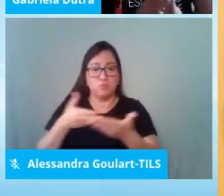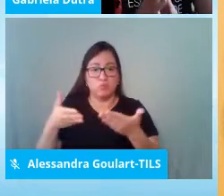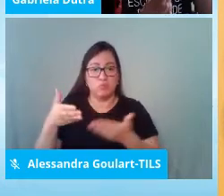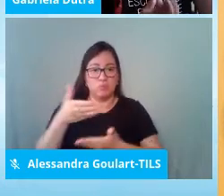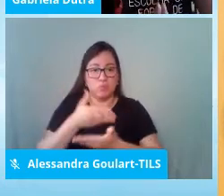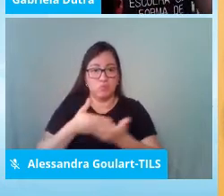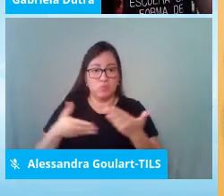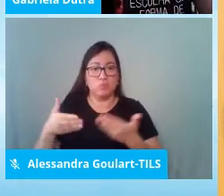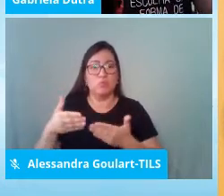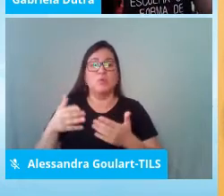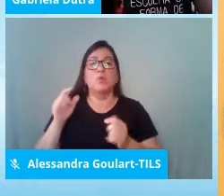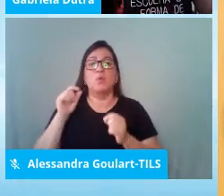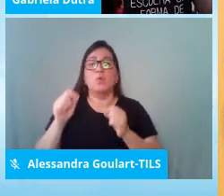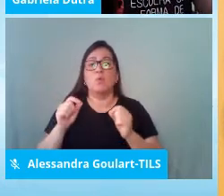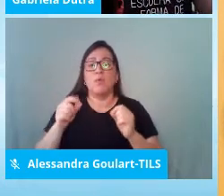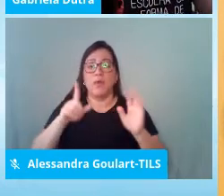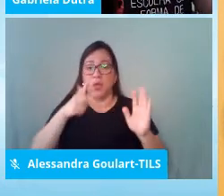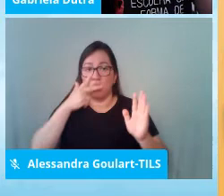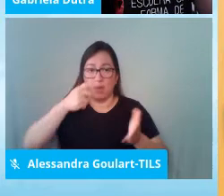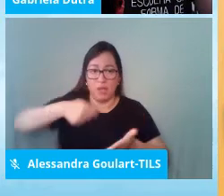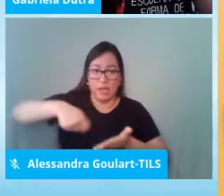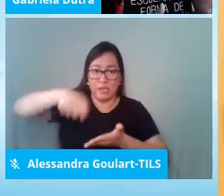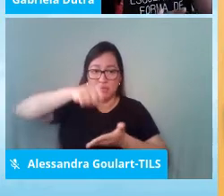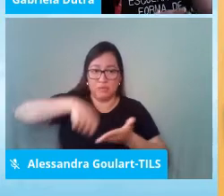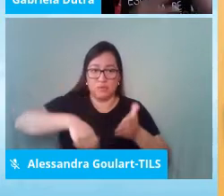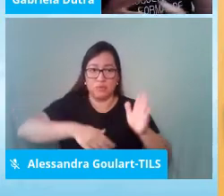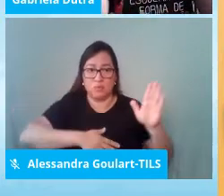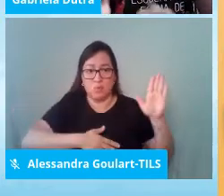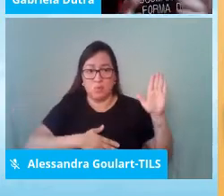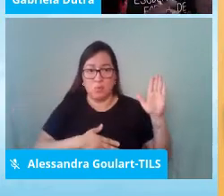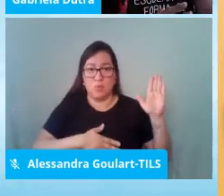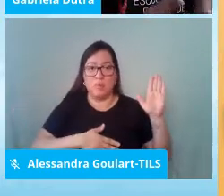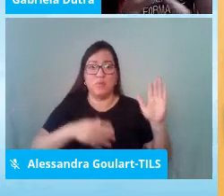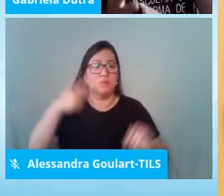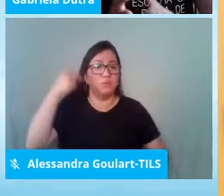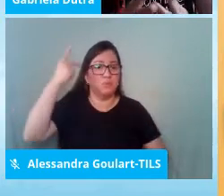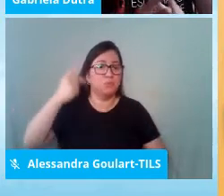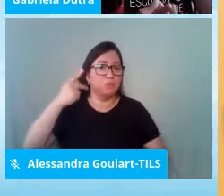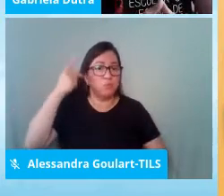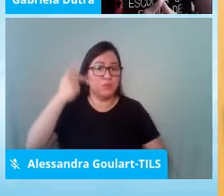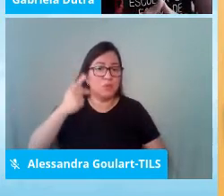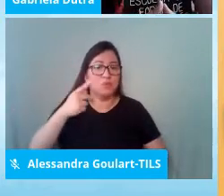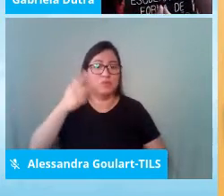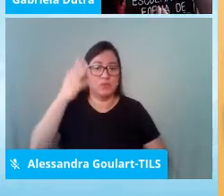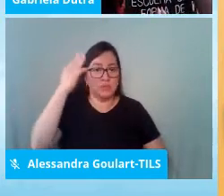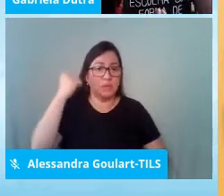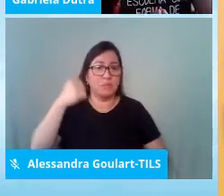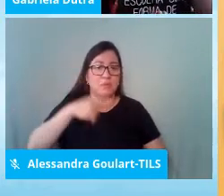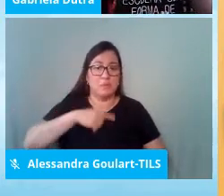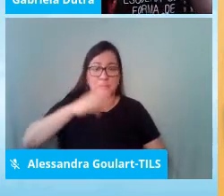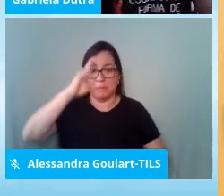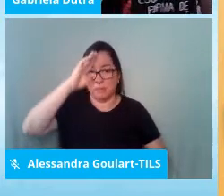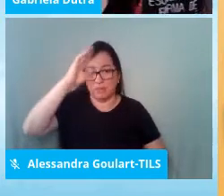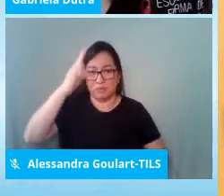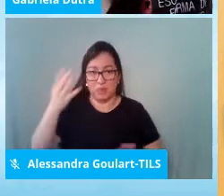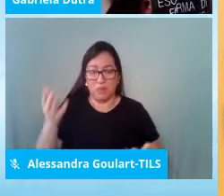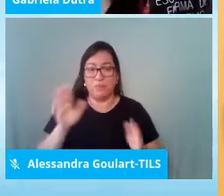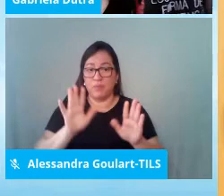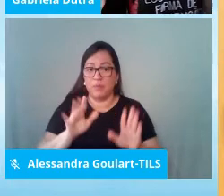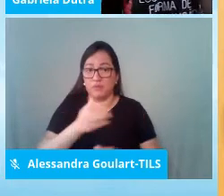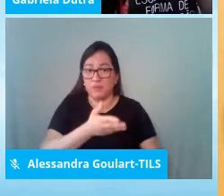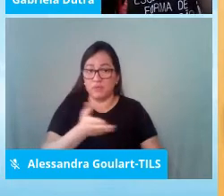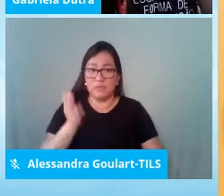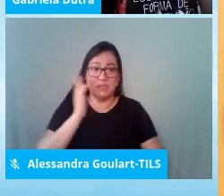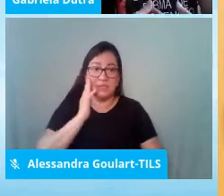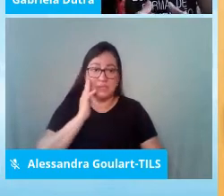uma campanha da Rede Nacional da Primeira Infância. Agora a gente tem uns últimos dias aí, antes do segundo turno, então ainda está